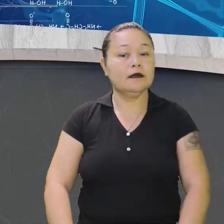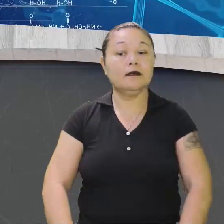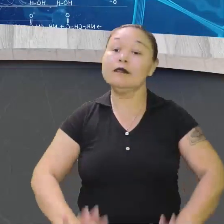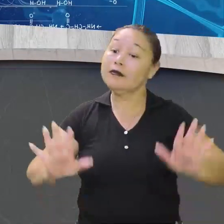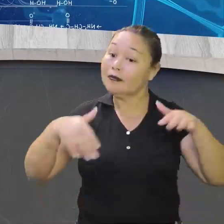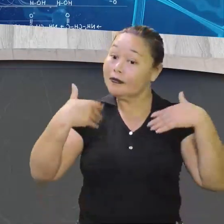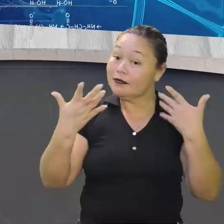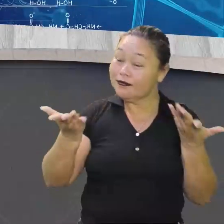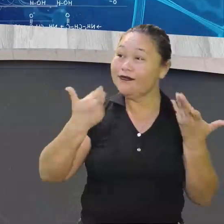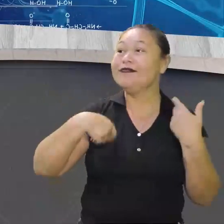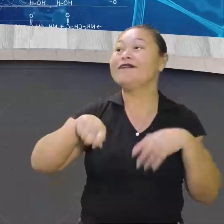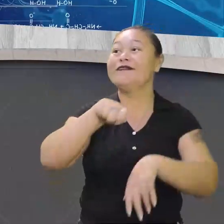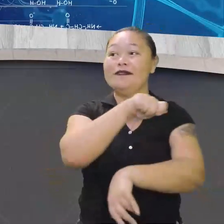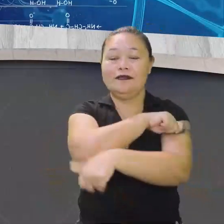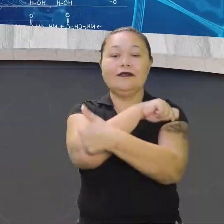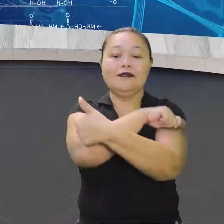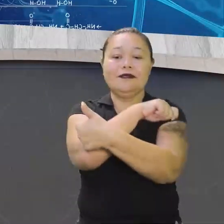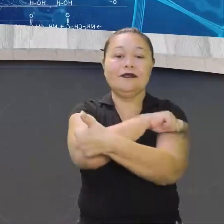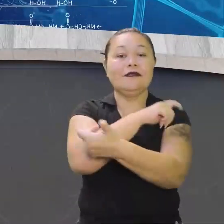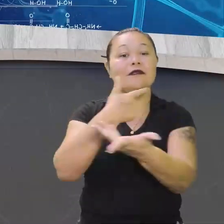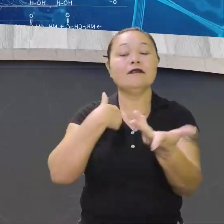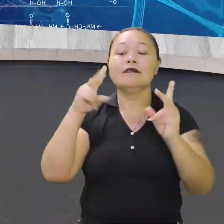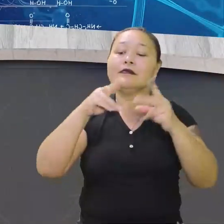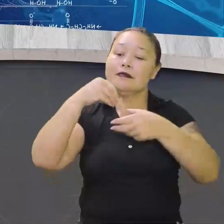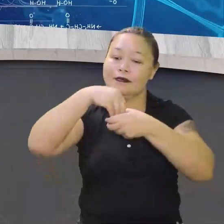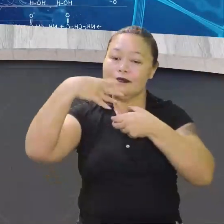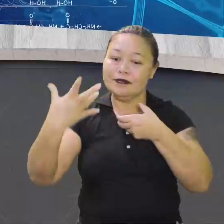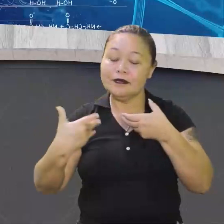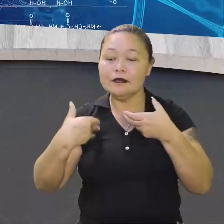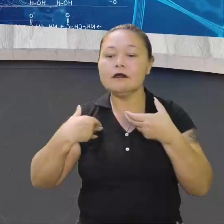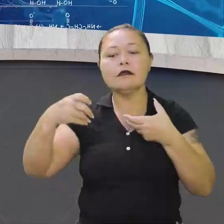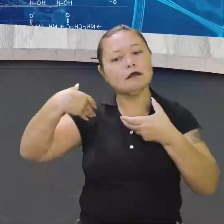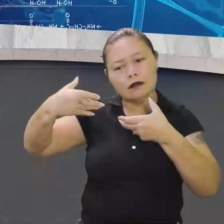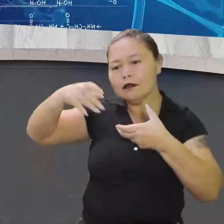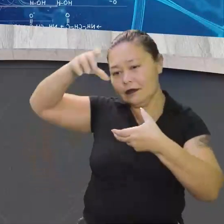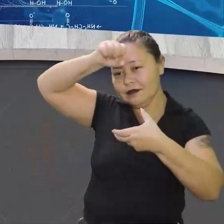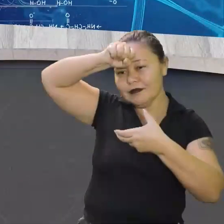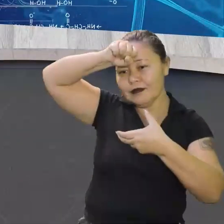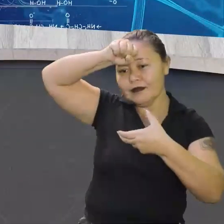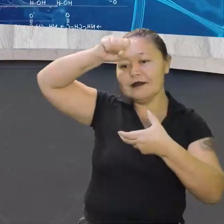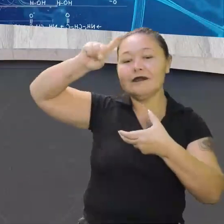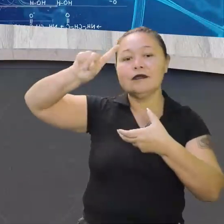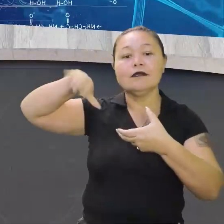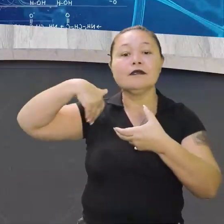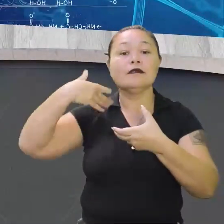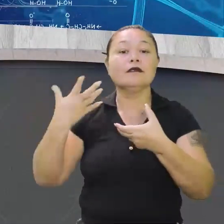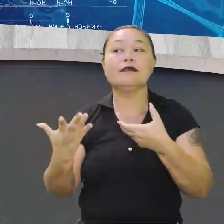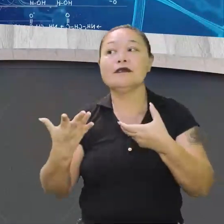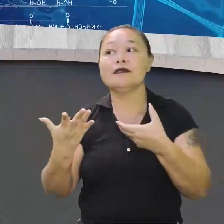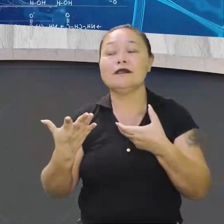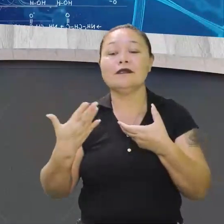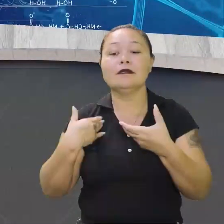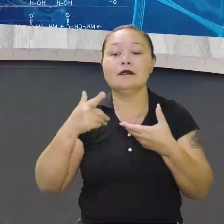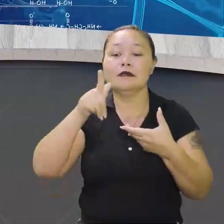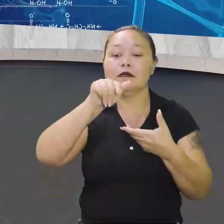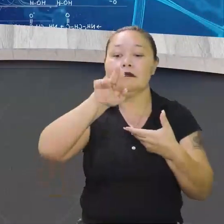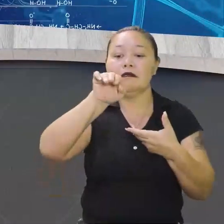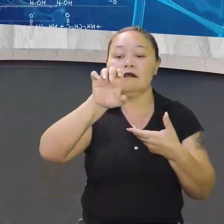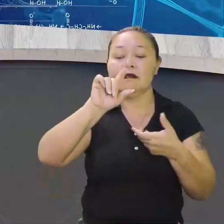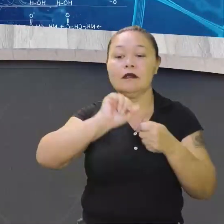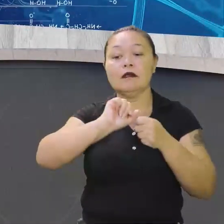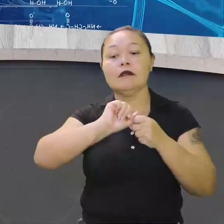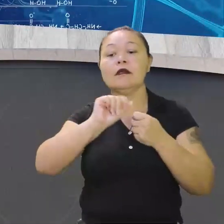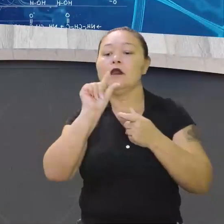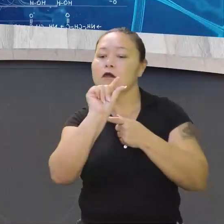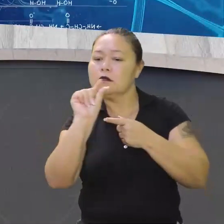E aí, meu caro aluno, que tal aí o conteúdo que você acabou de aprender, né? Sobre as grandezas e as